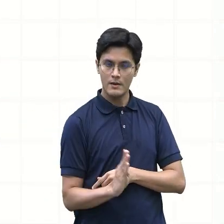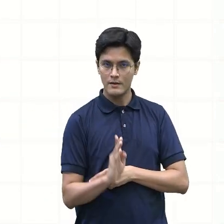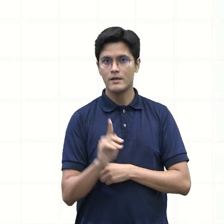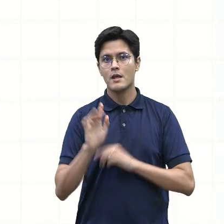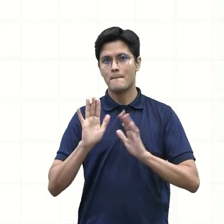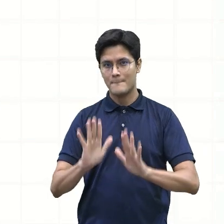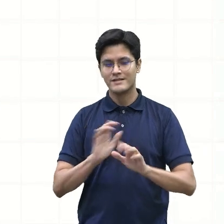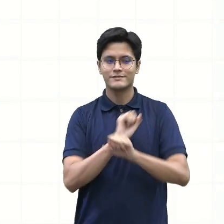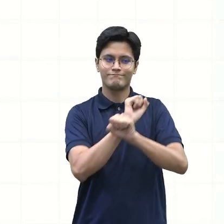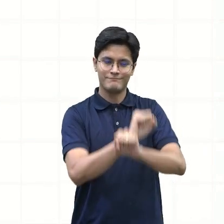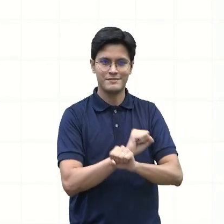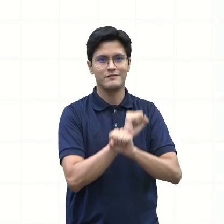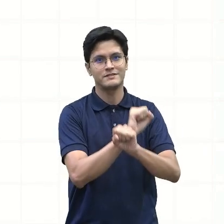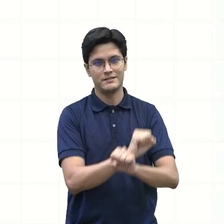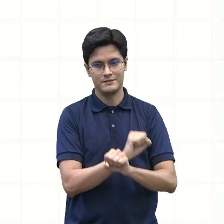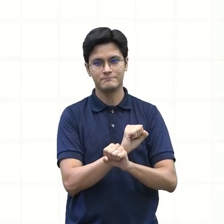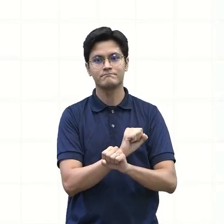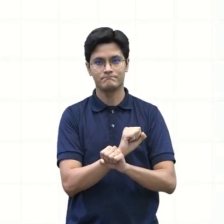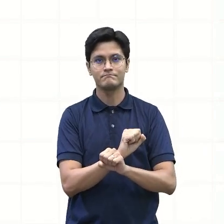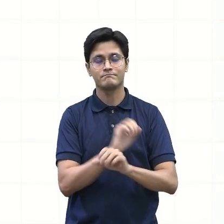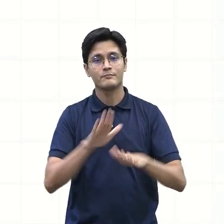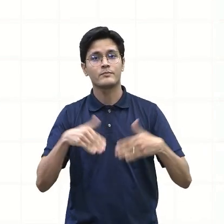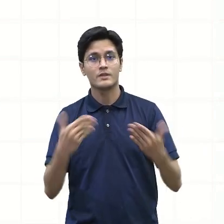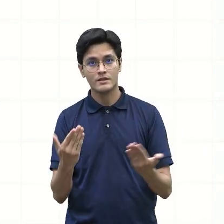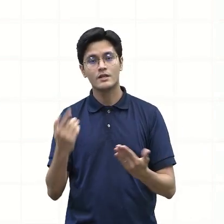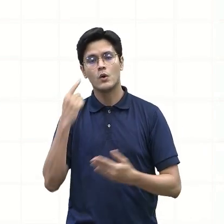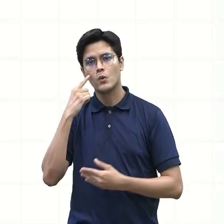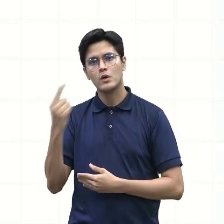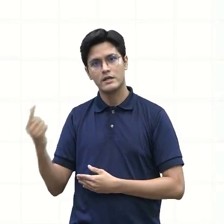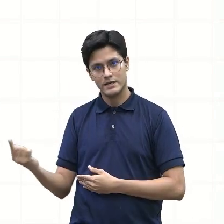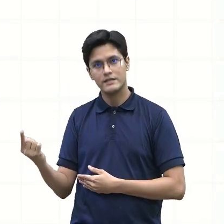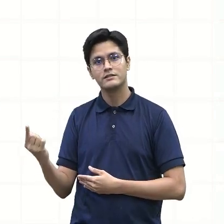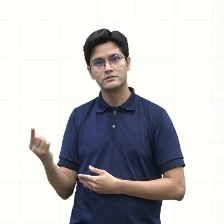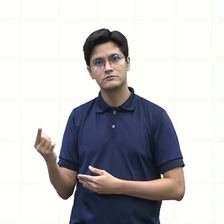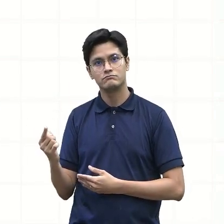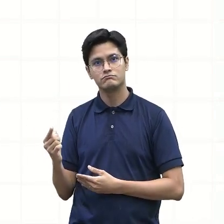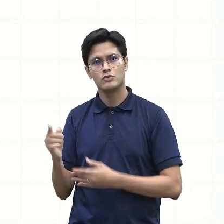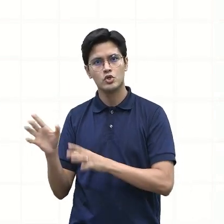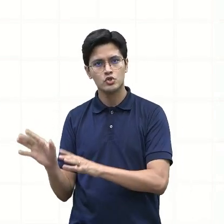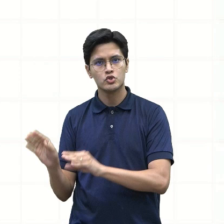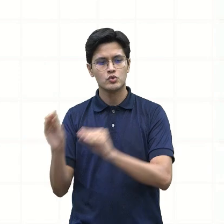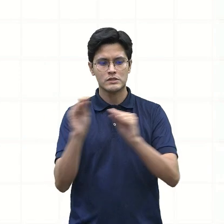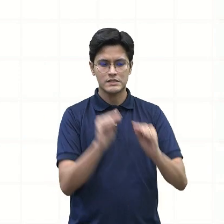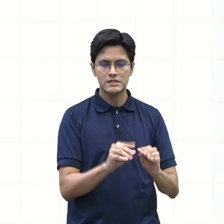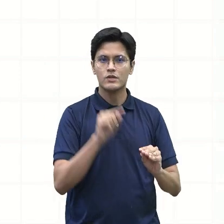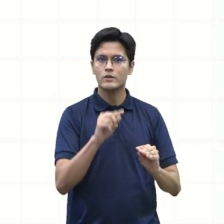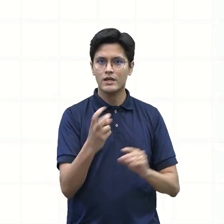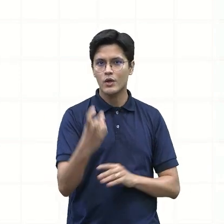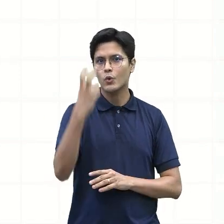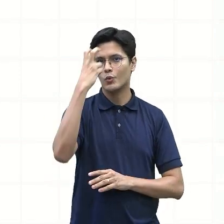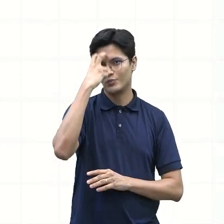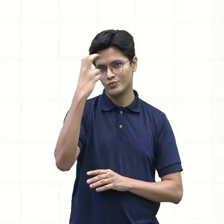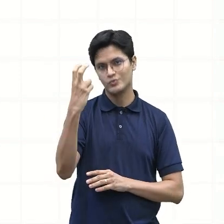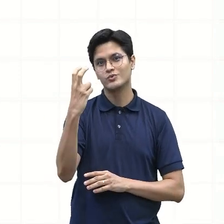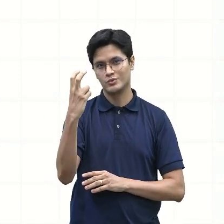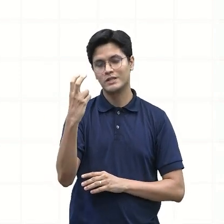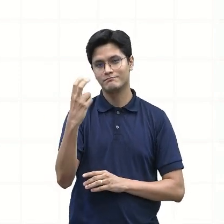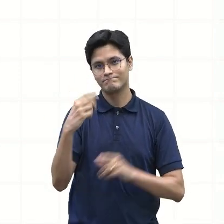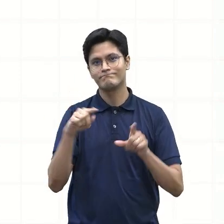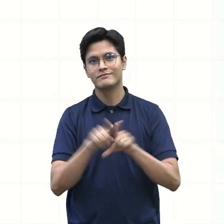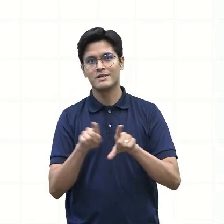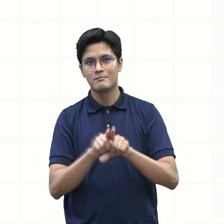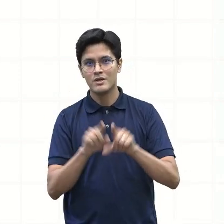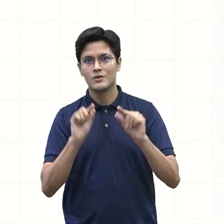de escravizados. Logo, eles trouxeram uma carga cultural para o nosso território, compreendendo também